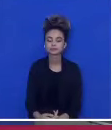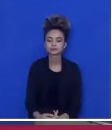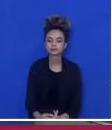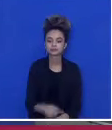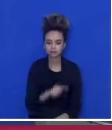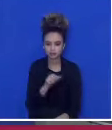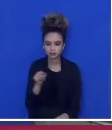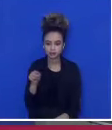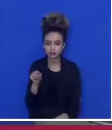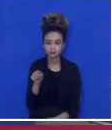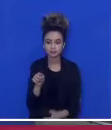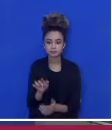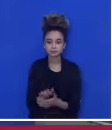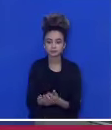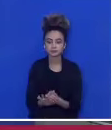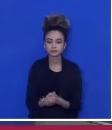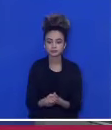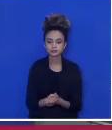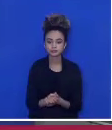Você